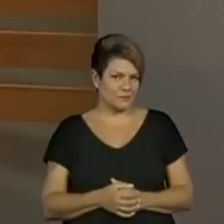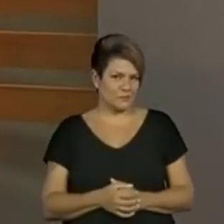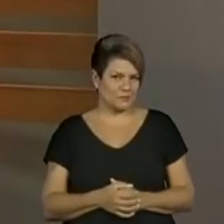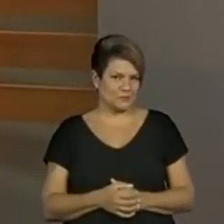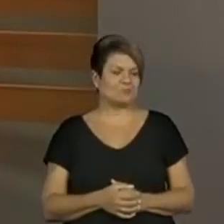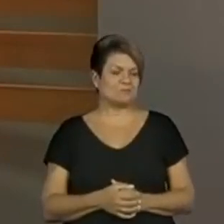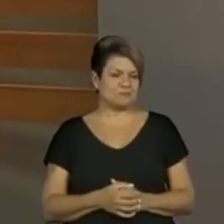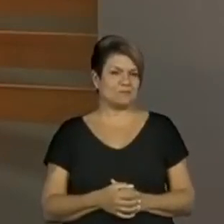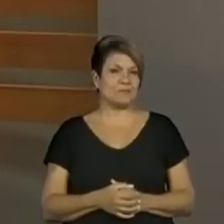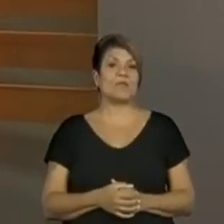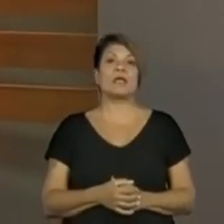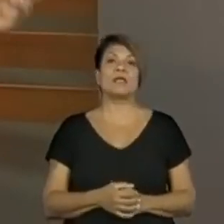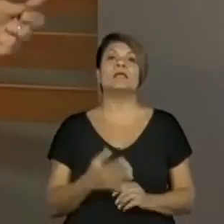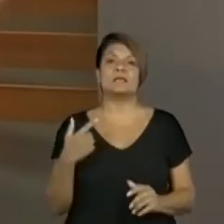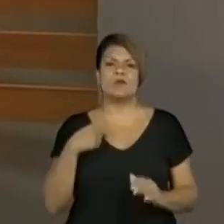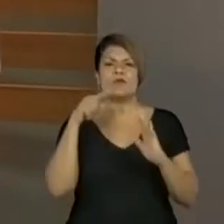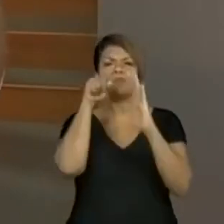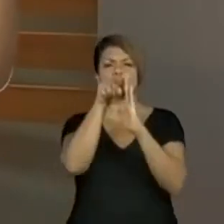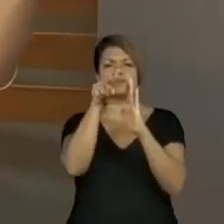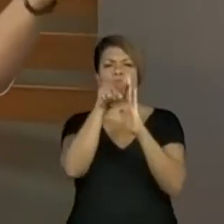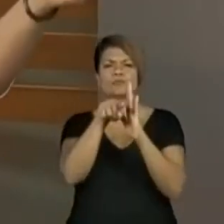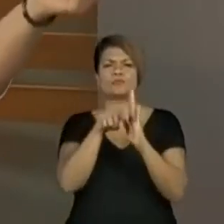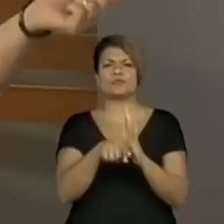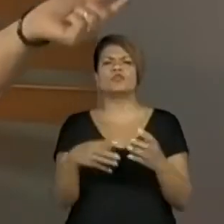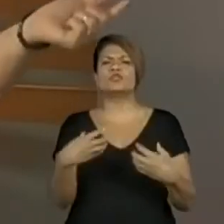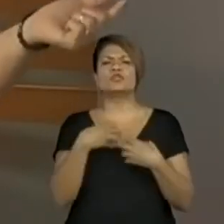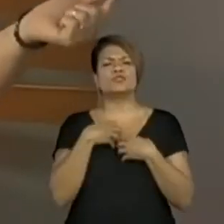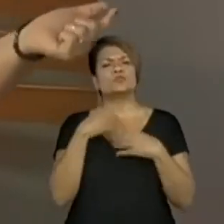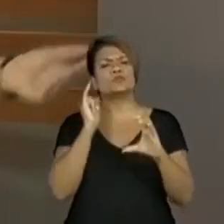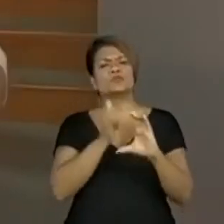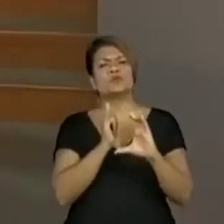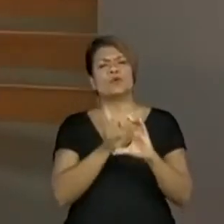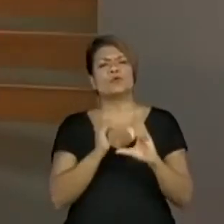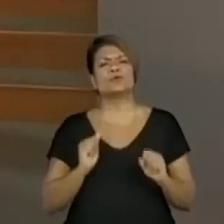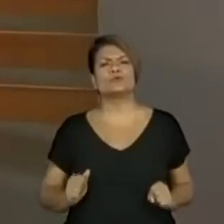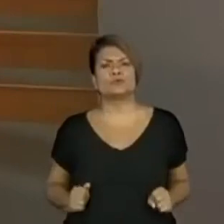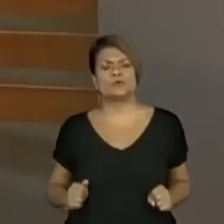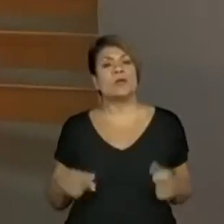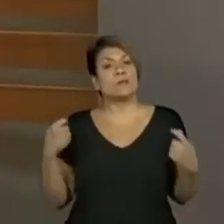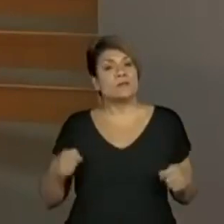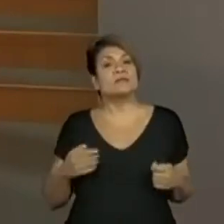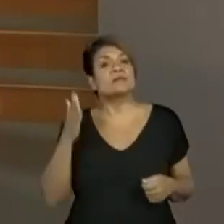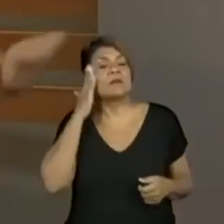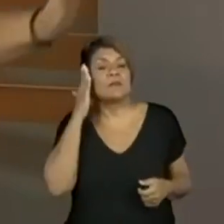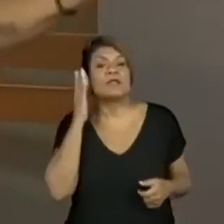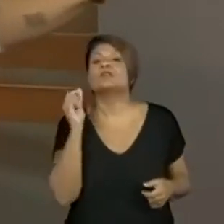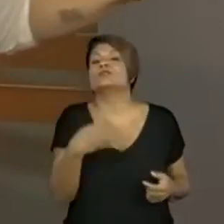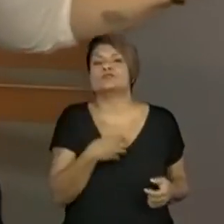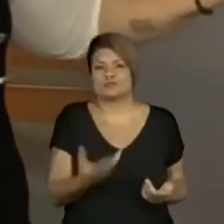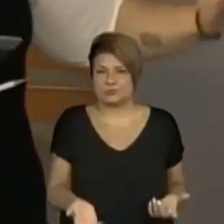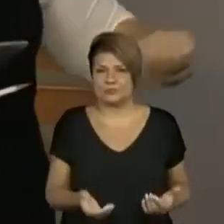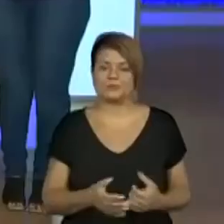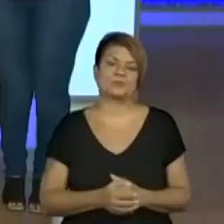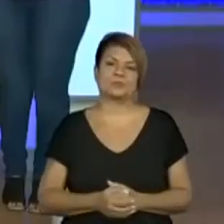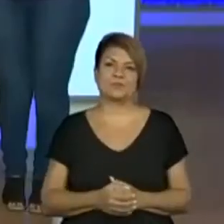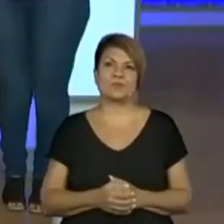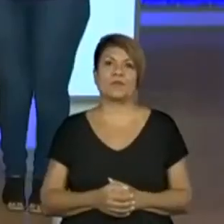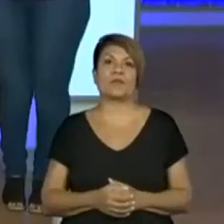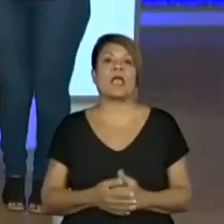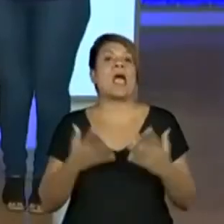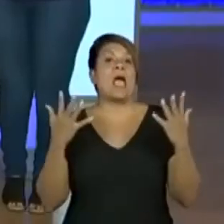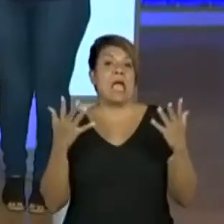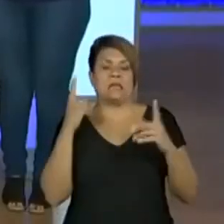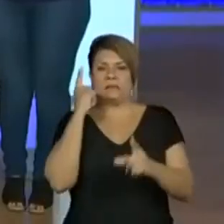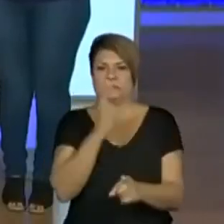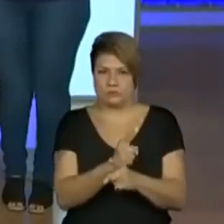E essa pergunta vai ficando para vocês responderem. Que tipo de conto, né, professora Vivi? A gente precisa saber que tipo de conto. Tá, descobri